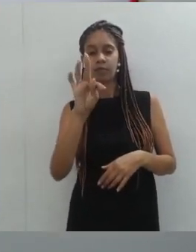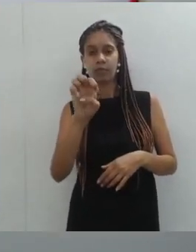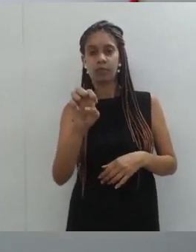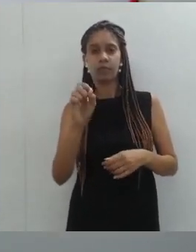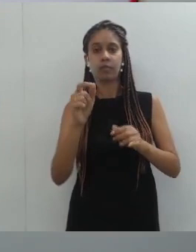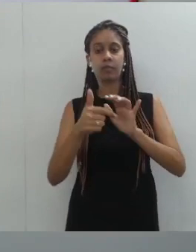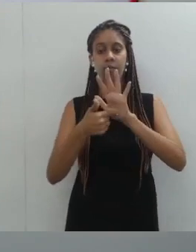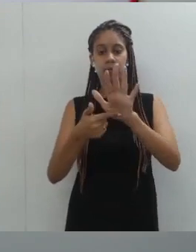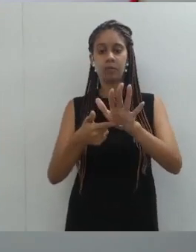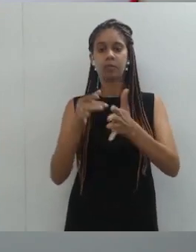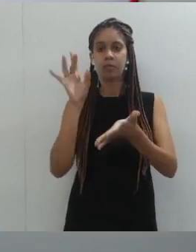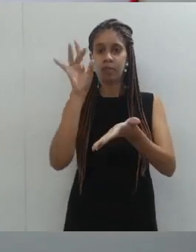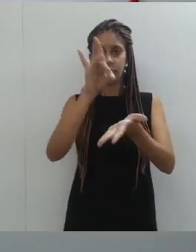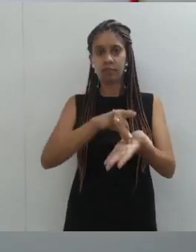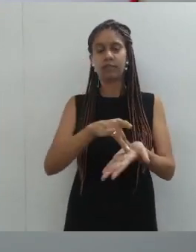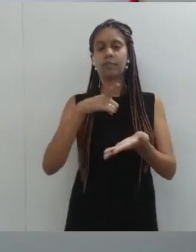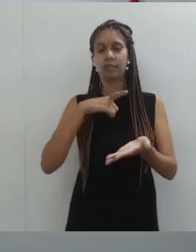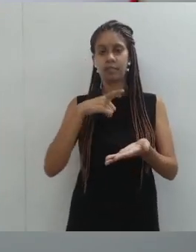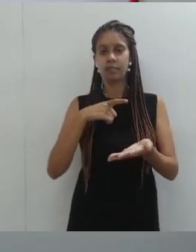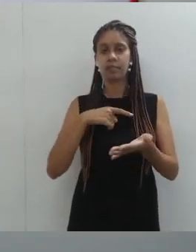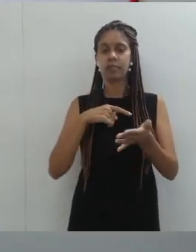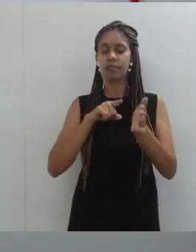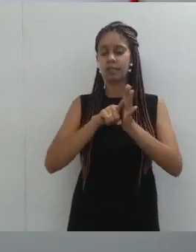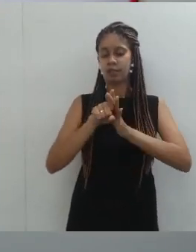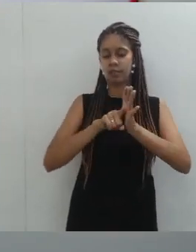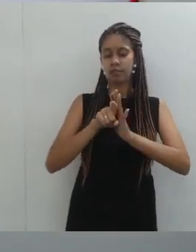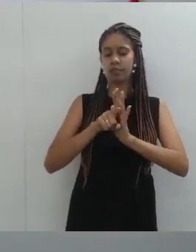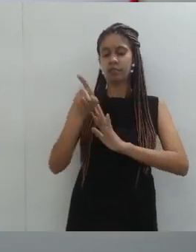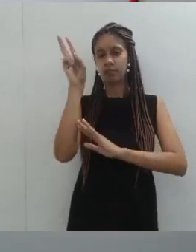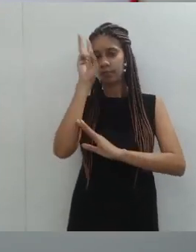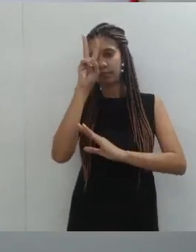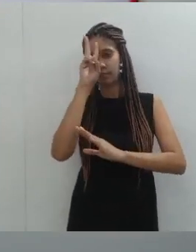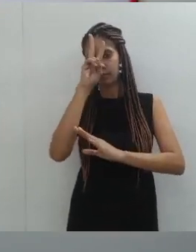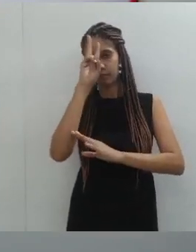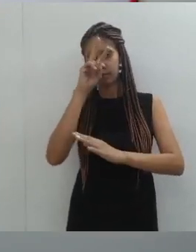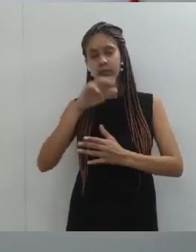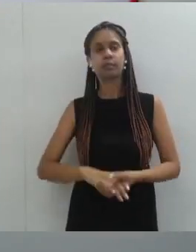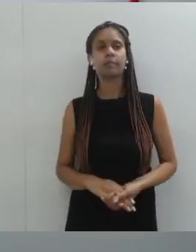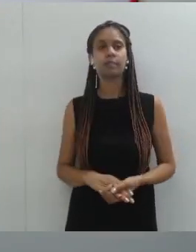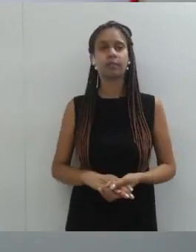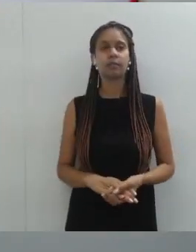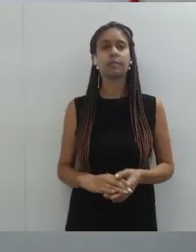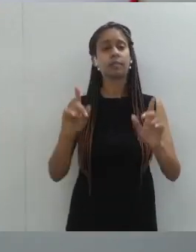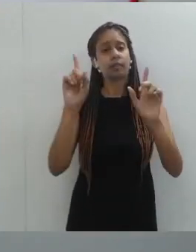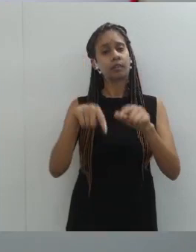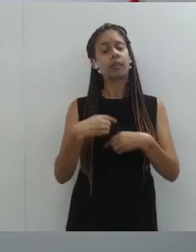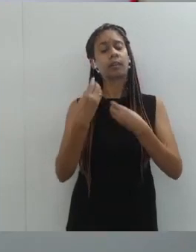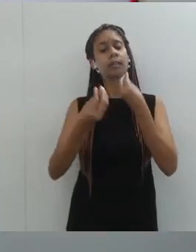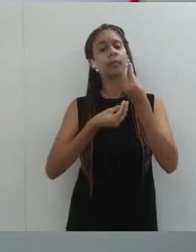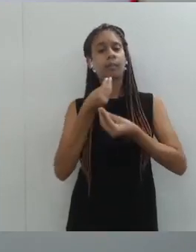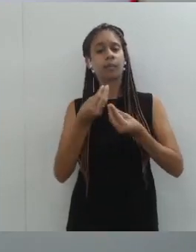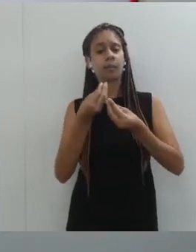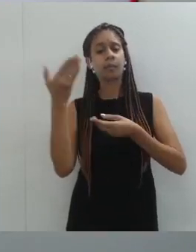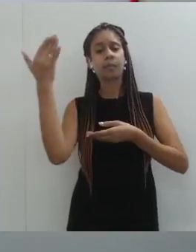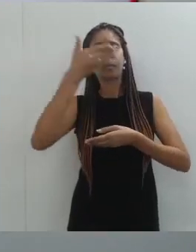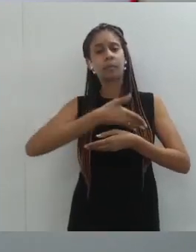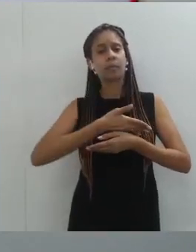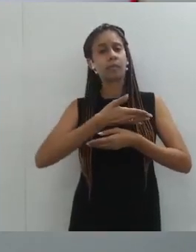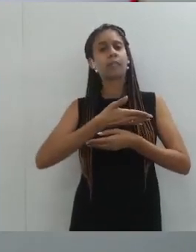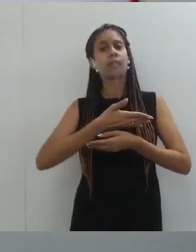trazer veracidade às suas investigações. E essas fontes históricas estão presentes